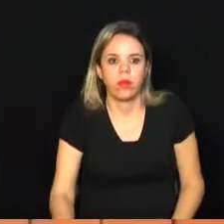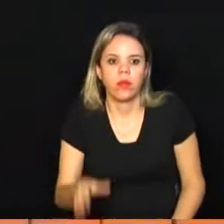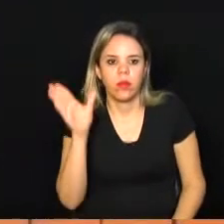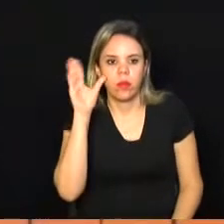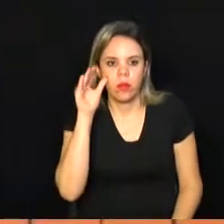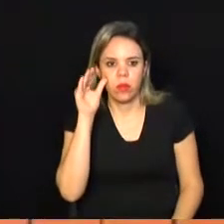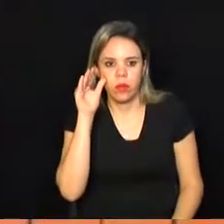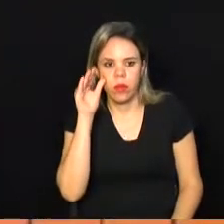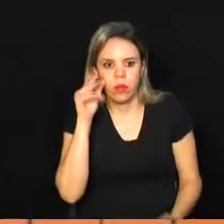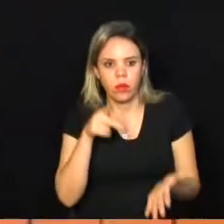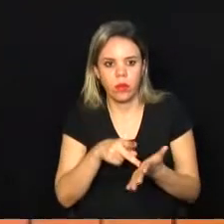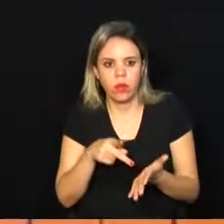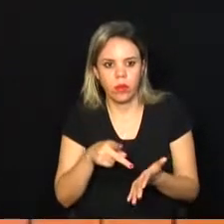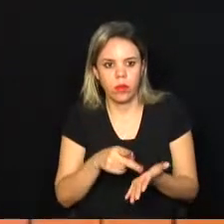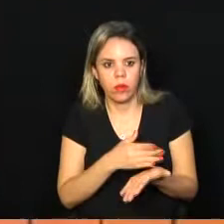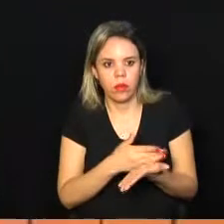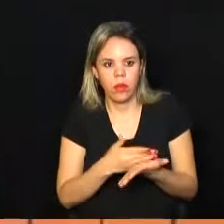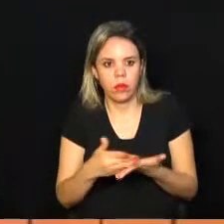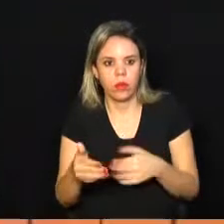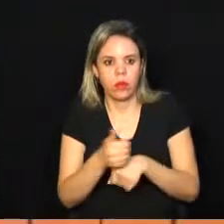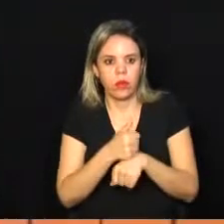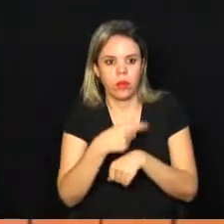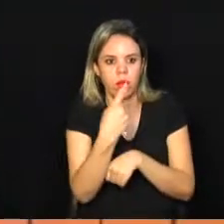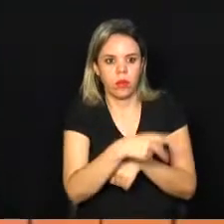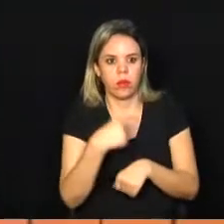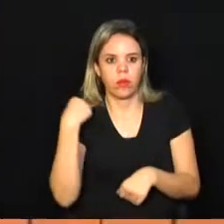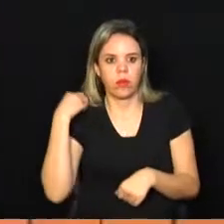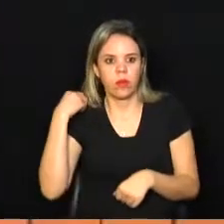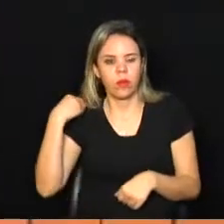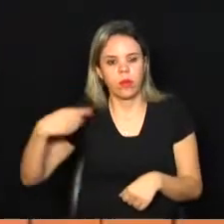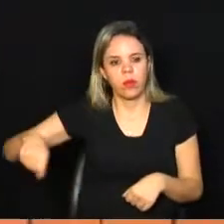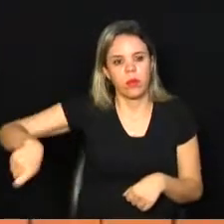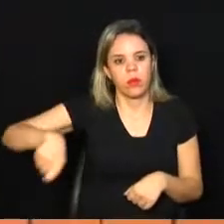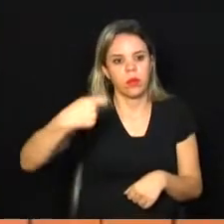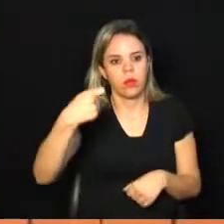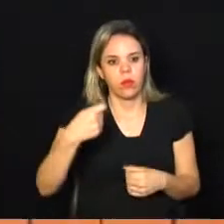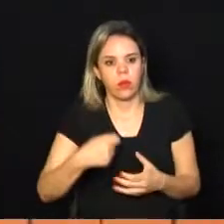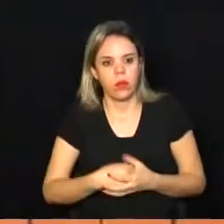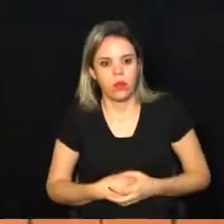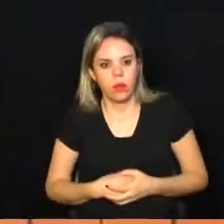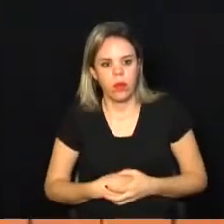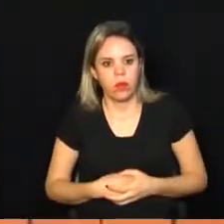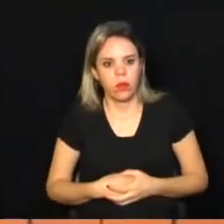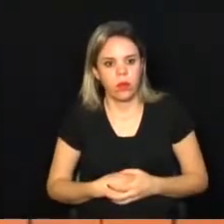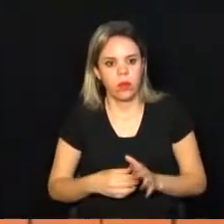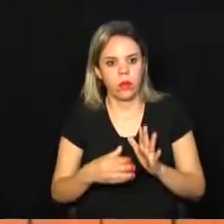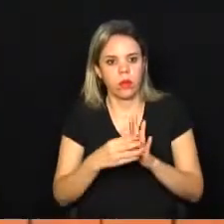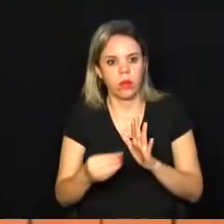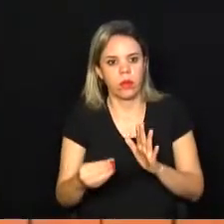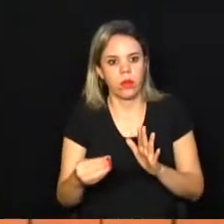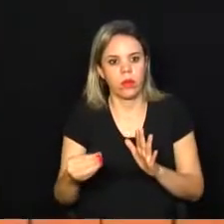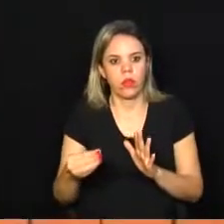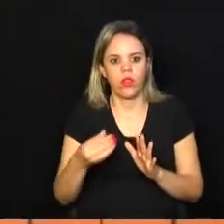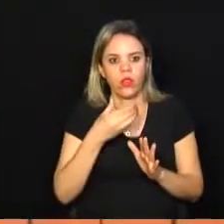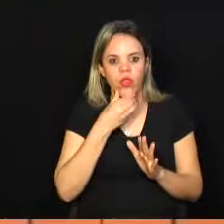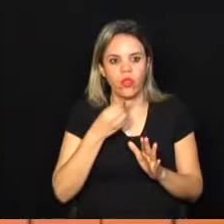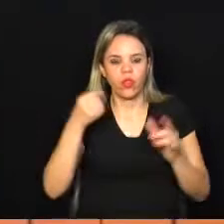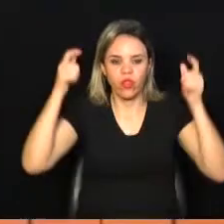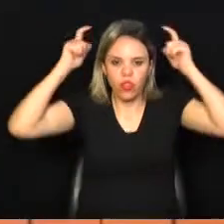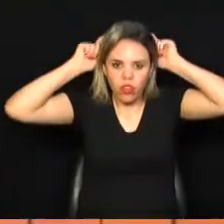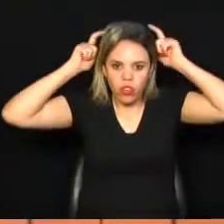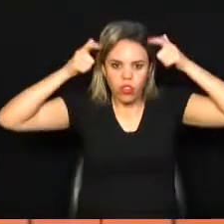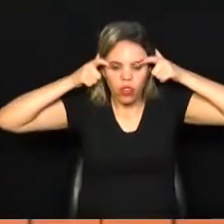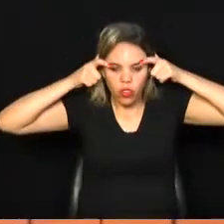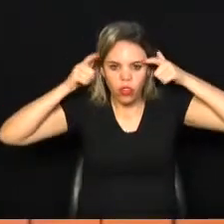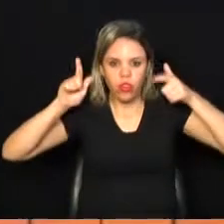mesmo, que se a gente pegar esse começo de carreira do tenista, né, do Novak Djokovic, ele imitava o Guga, ele colocava a peruca, ele